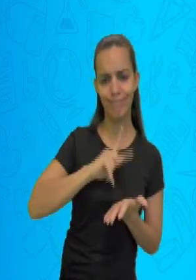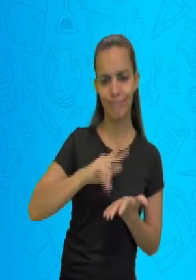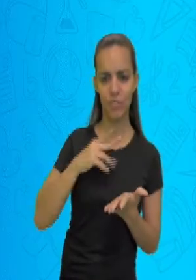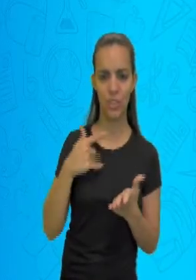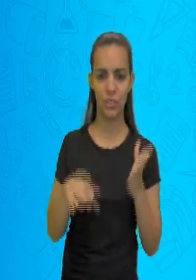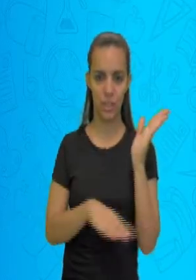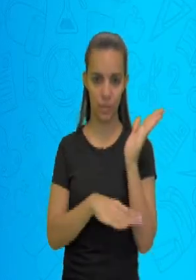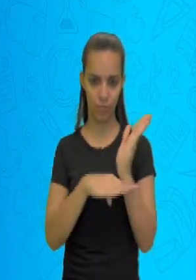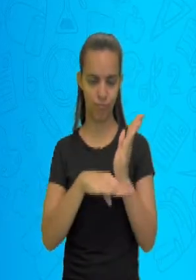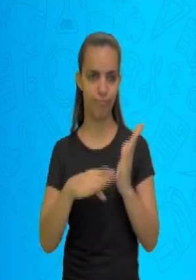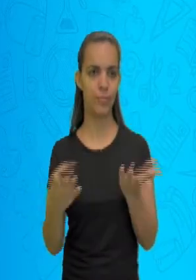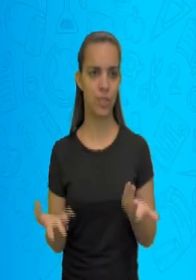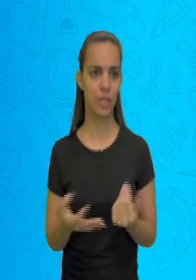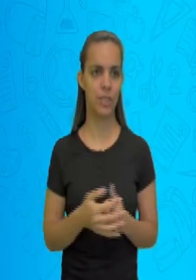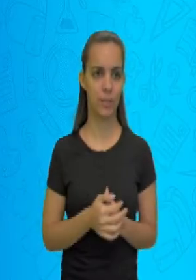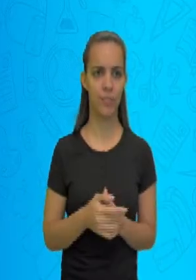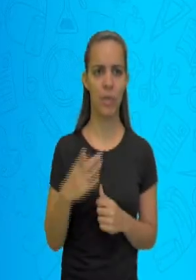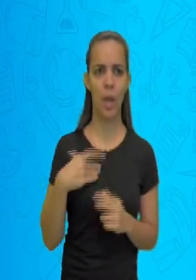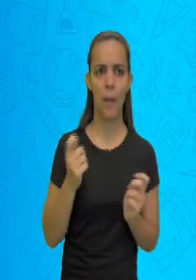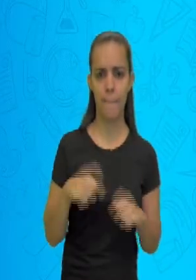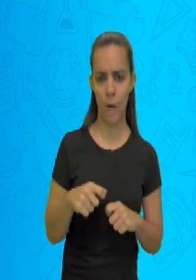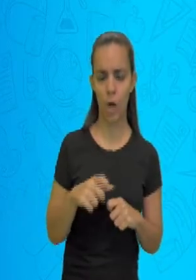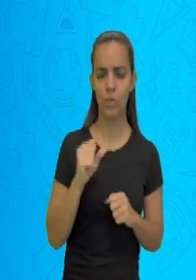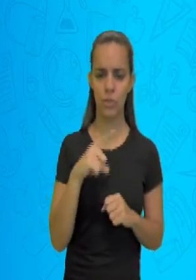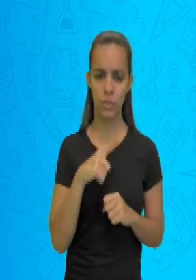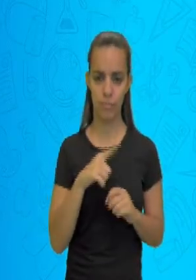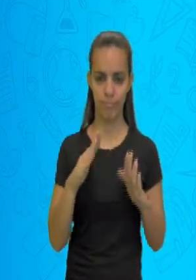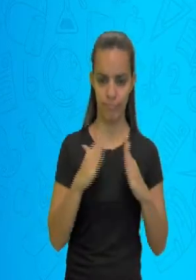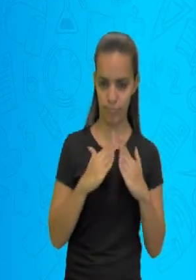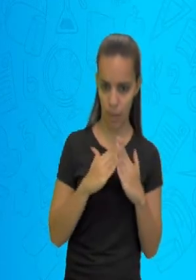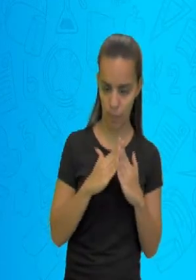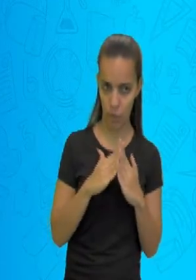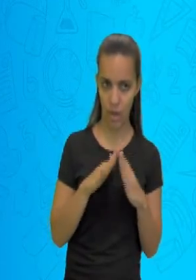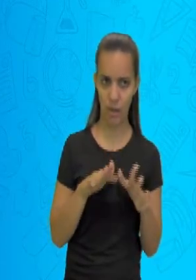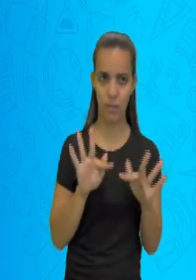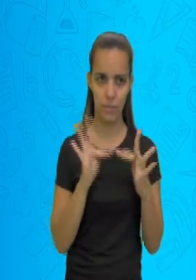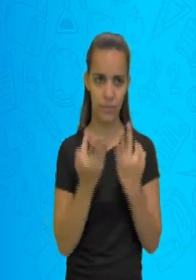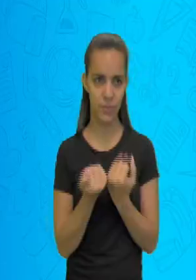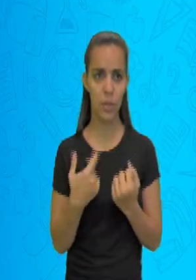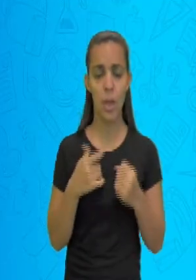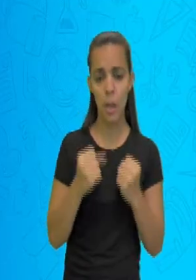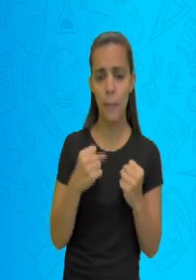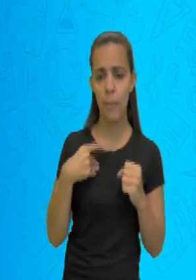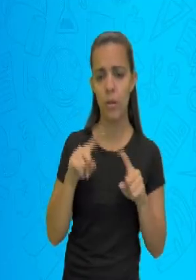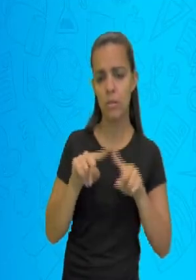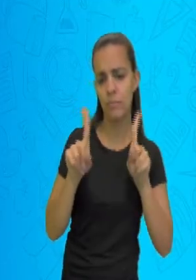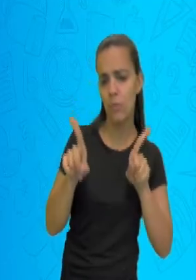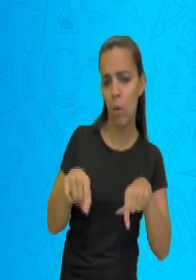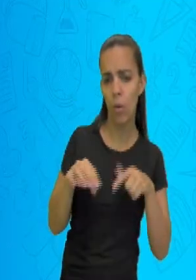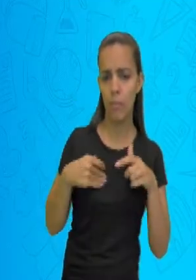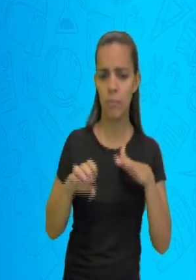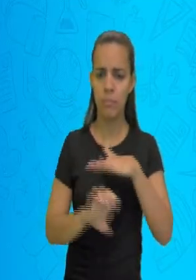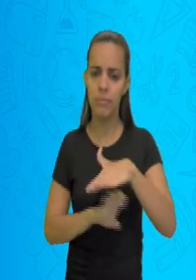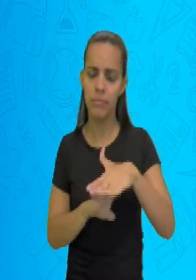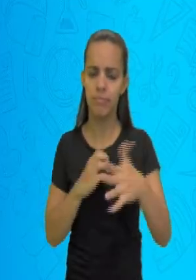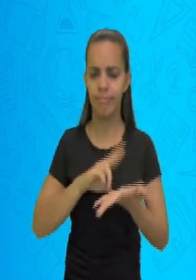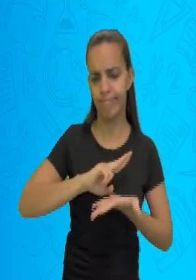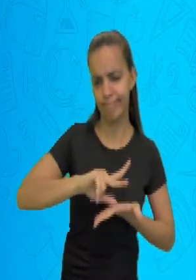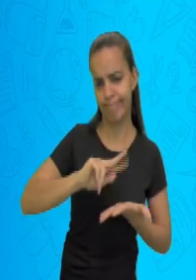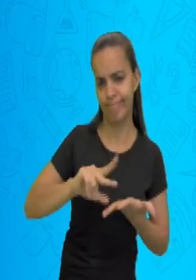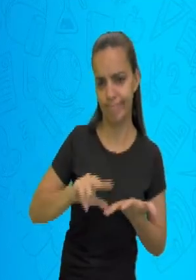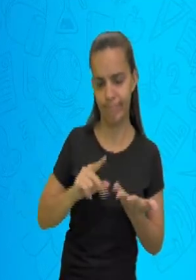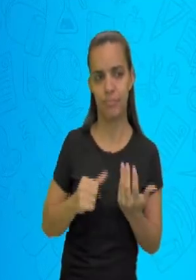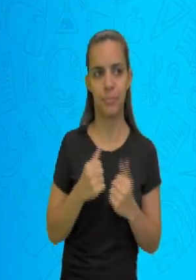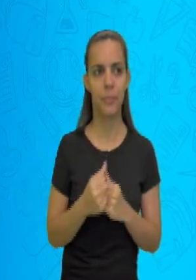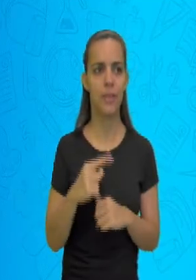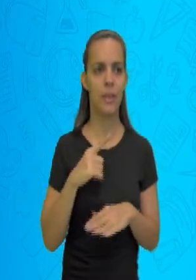eles podem ser tanto para moradia familiar, como prédios comerciais. Então, por exemplo, a gente tem aí edifícios que